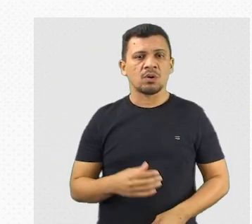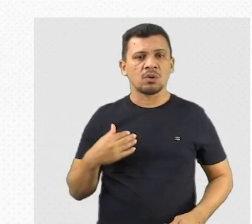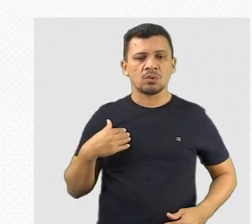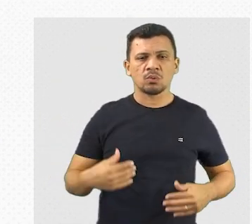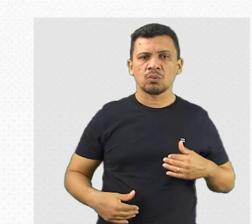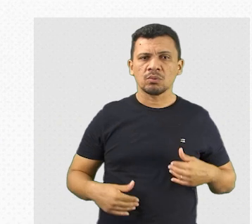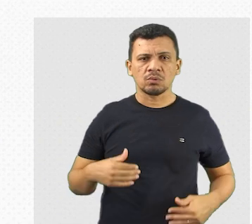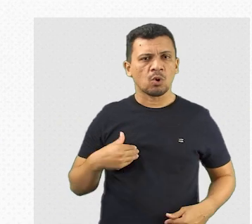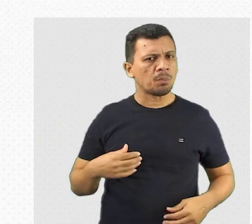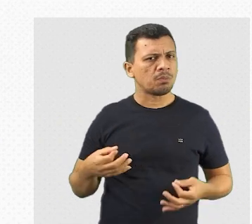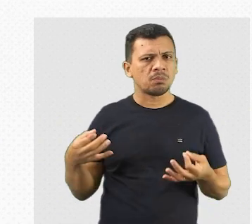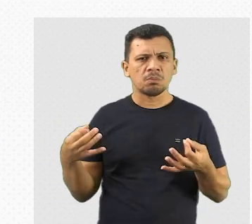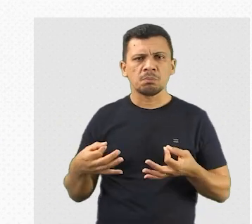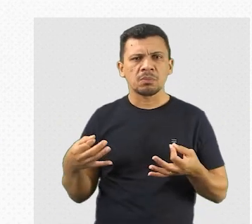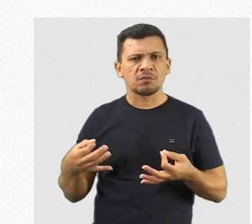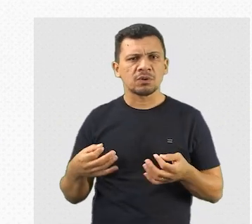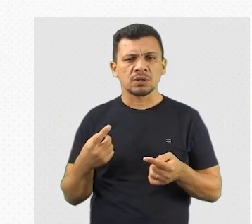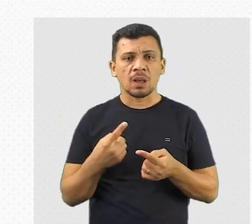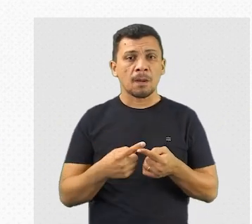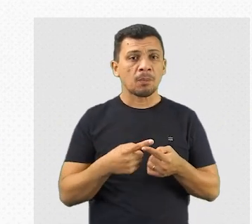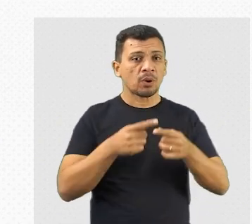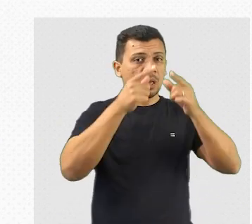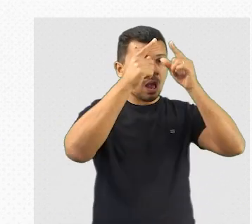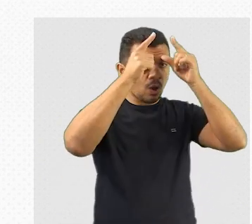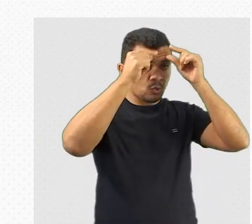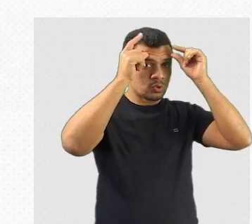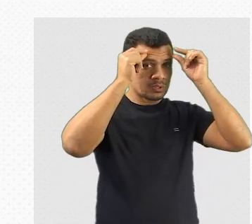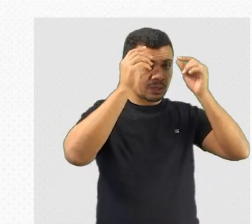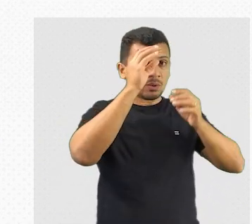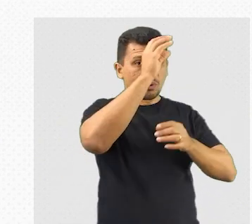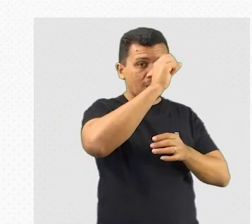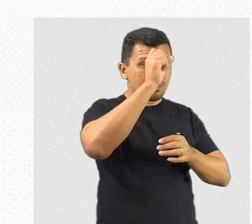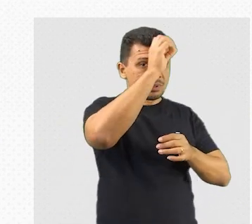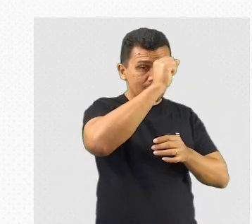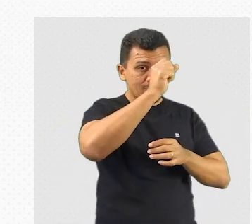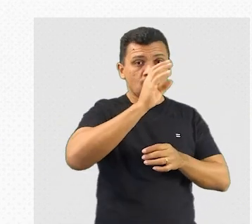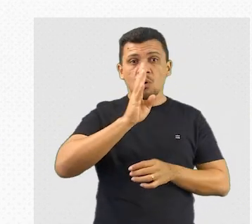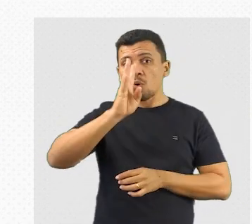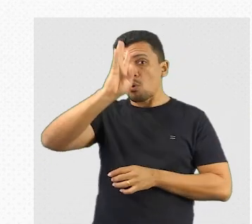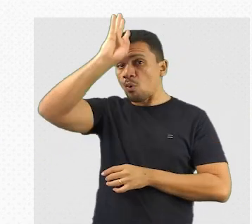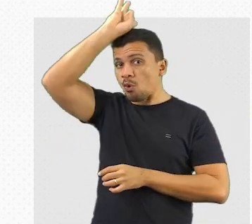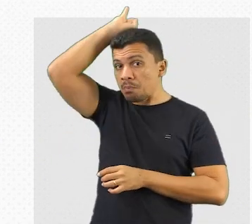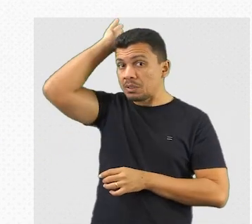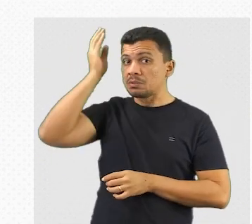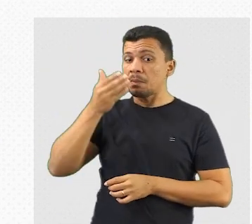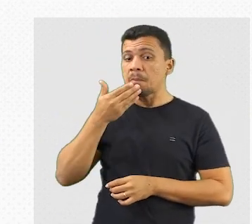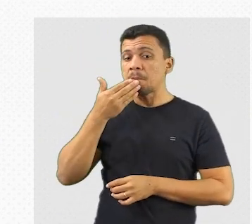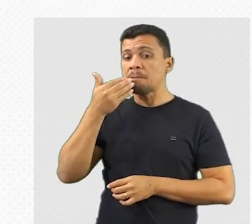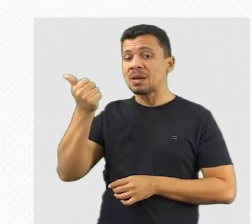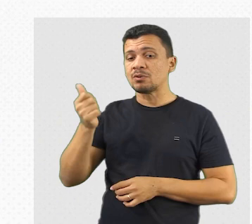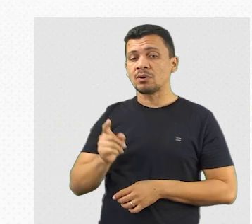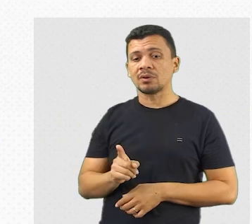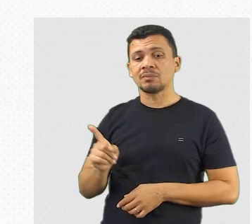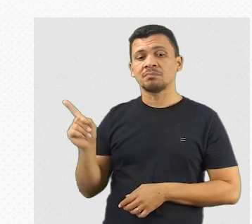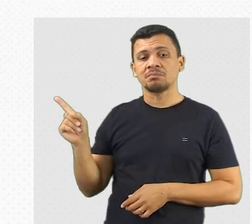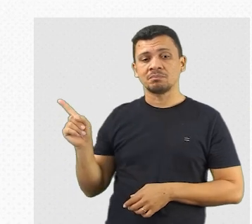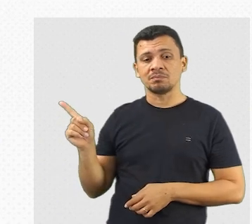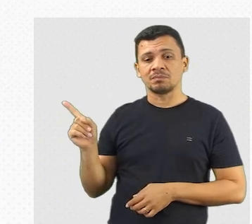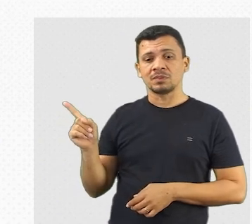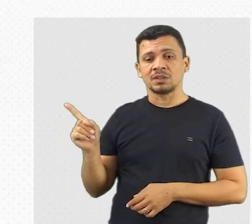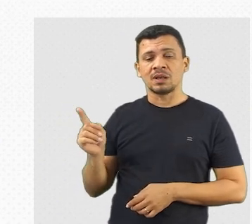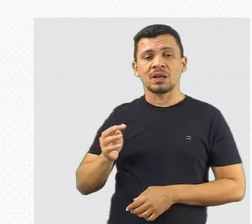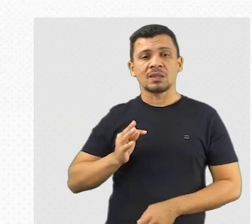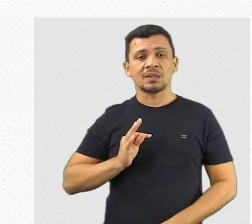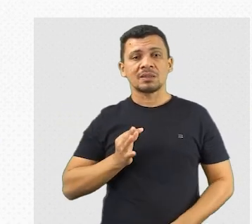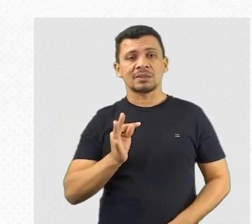que perfeita, porque o que os gregos aprenderam, os romanos melhoraram. Isso aí é Augustus de várias maneiras. A técnica grega